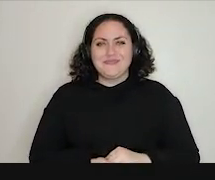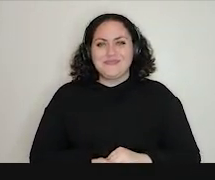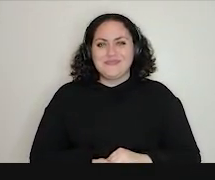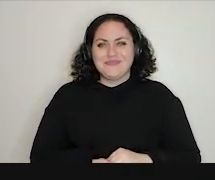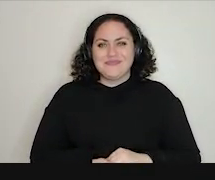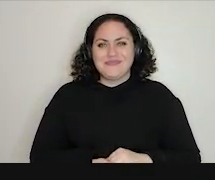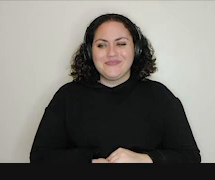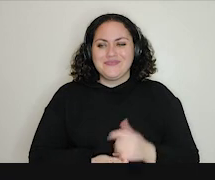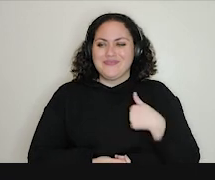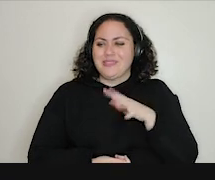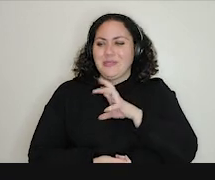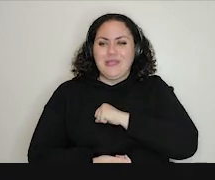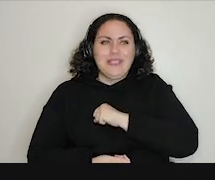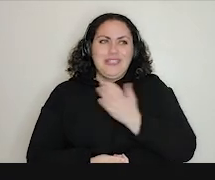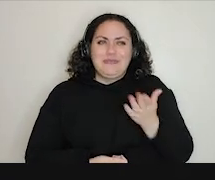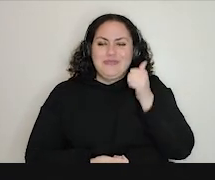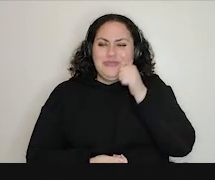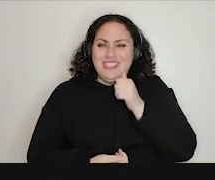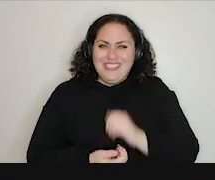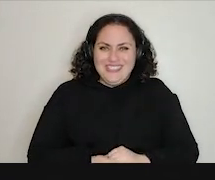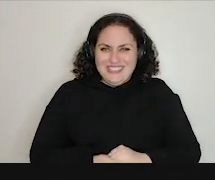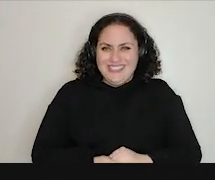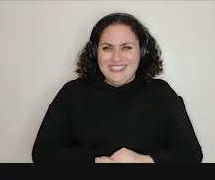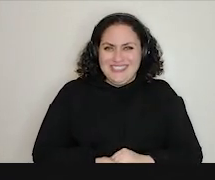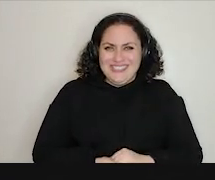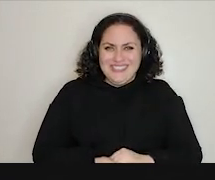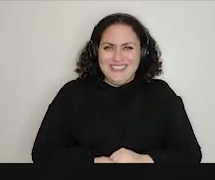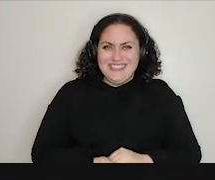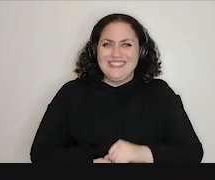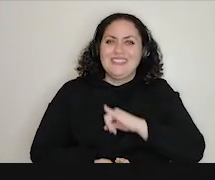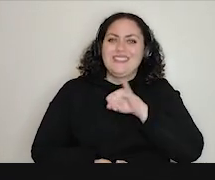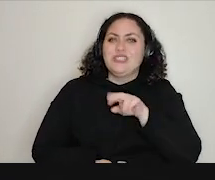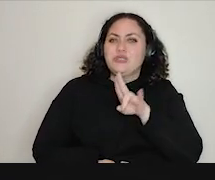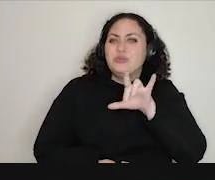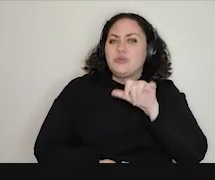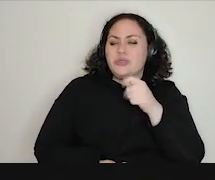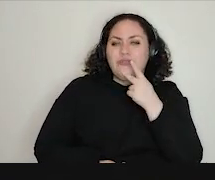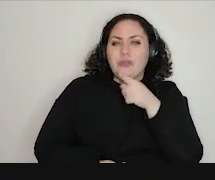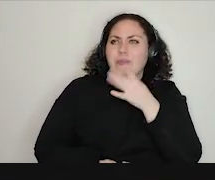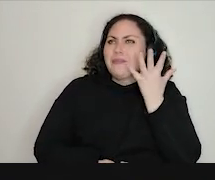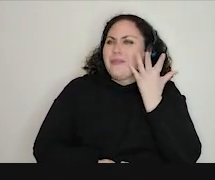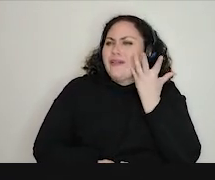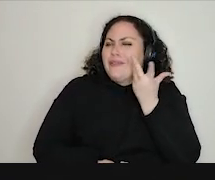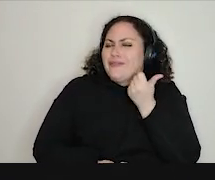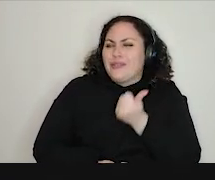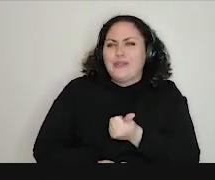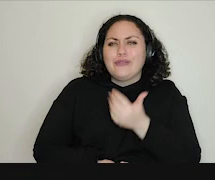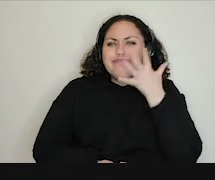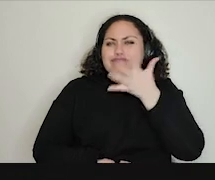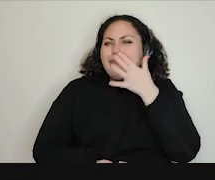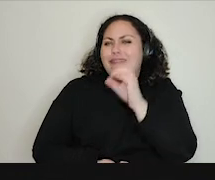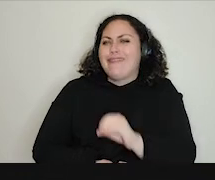Ai, eu amo muito aquela mulher. A Júlia tá maravilhosa, que fala excelente.